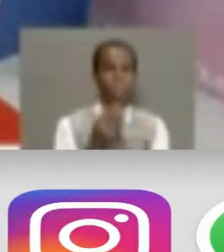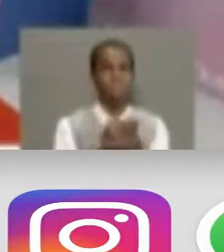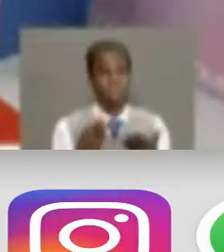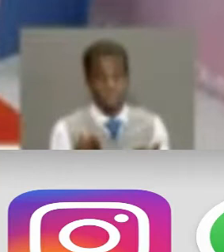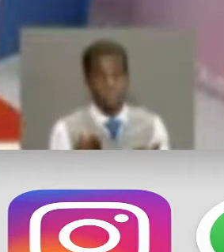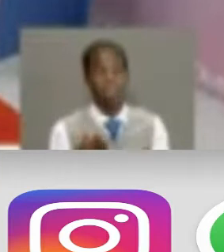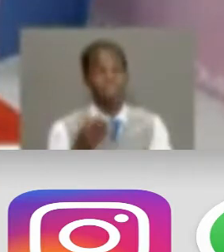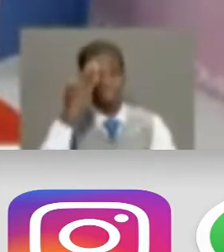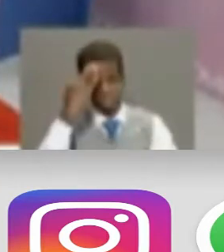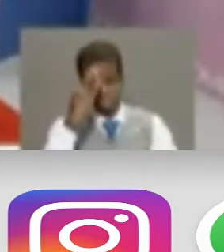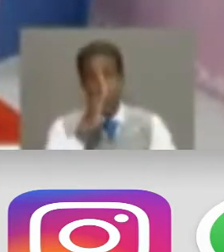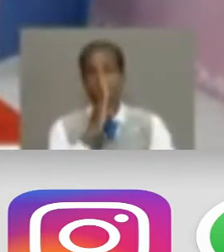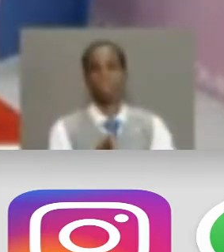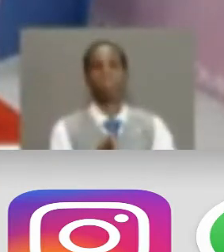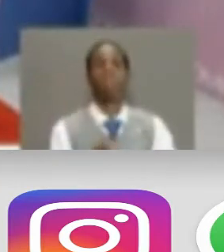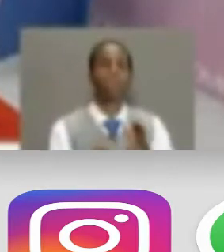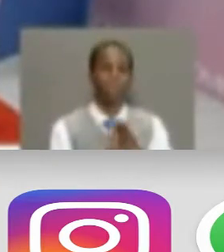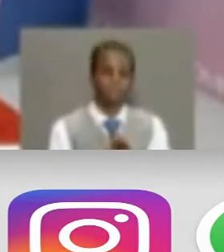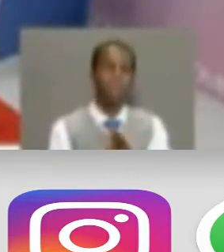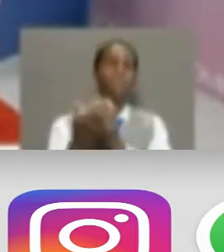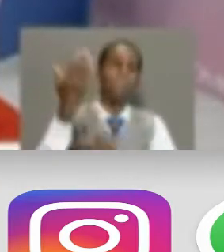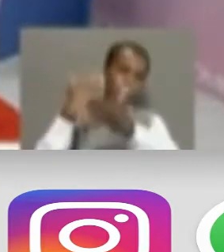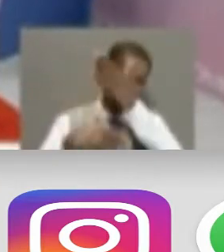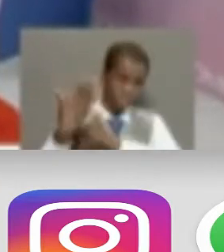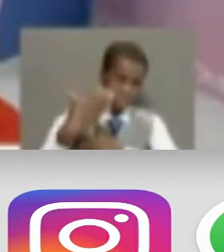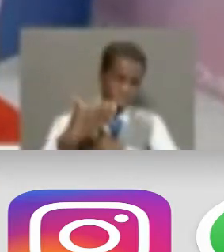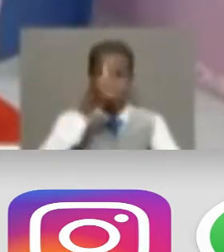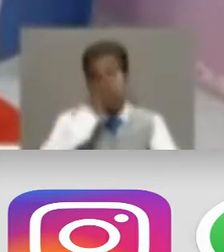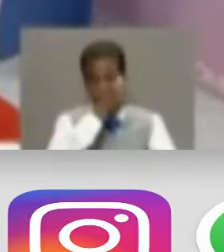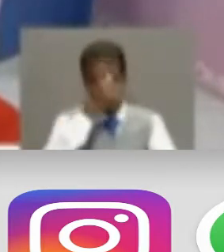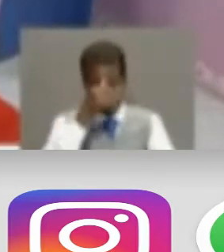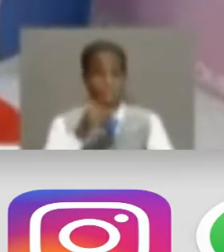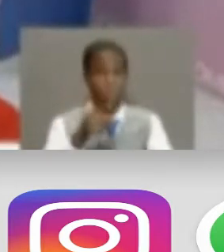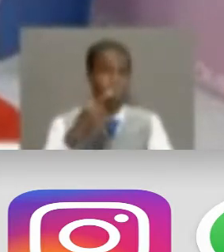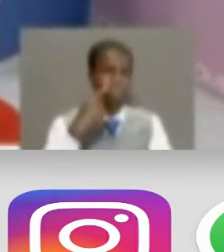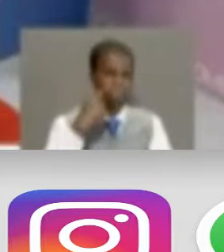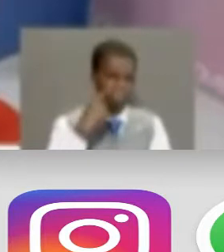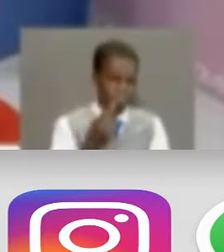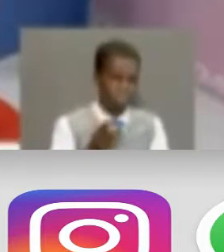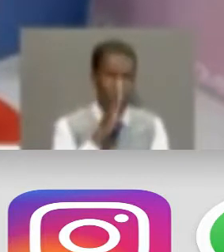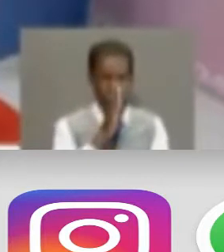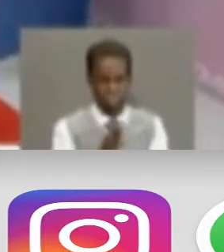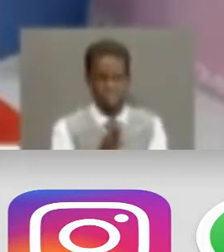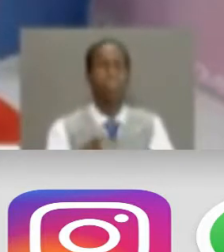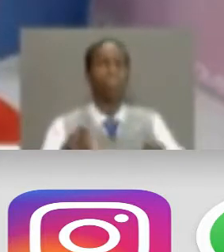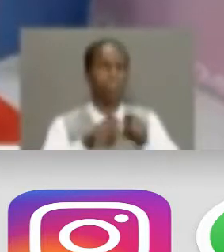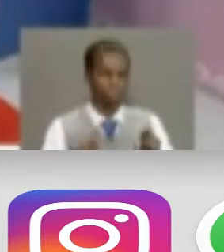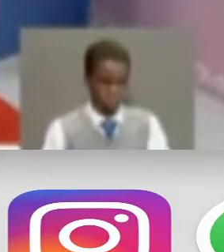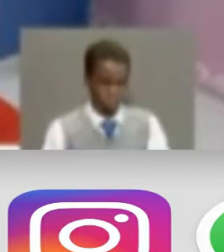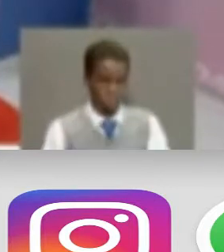me surpreende porque no último domingo que cá estive já tinha apreciação, portanto que o processo conduzisse e